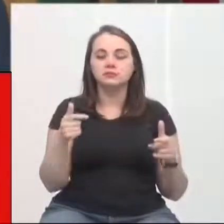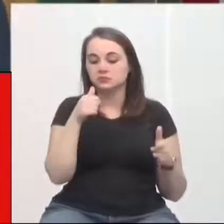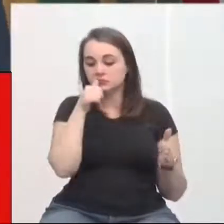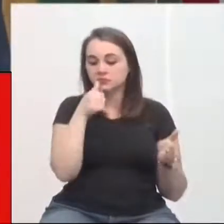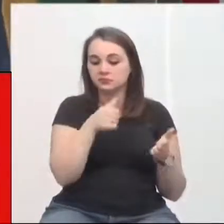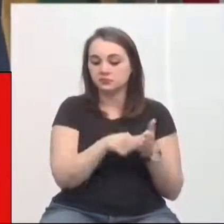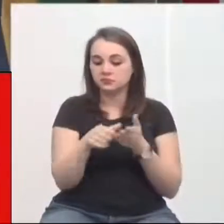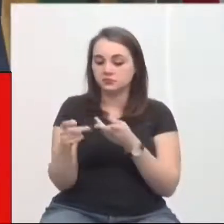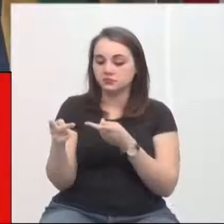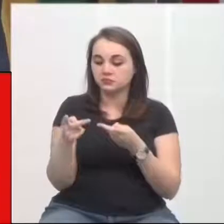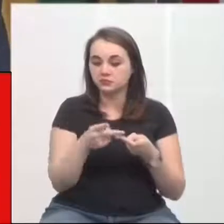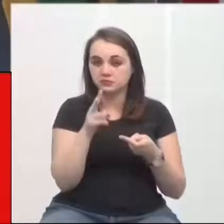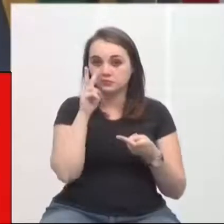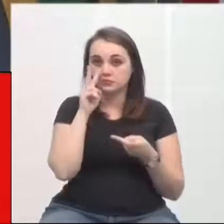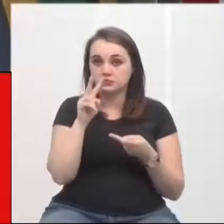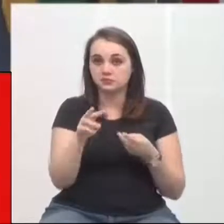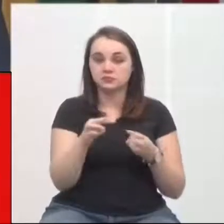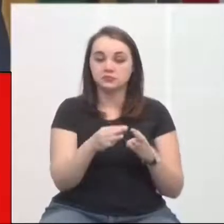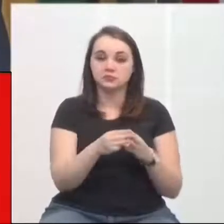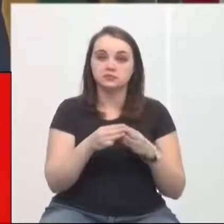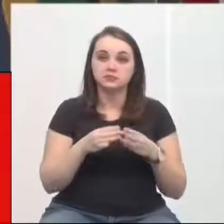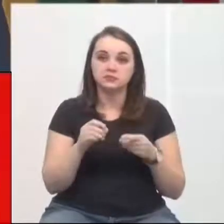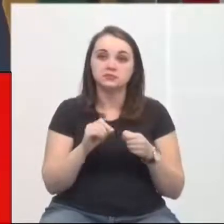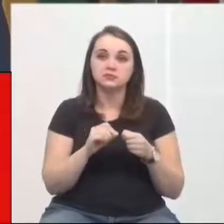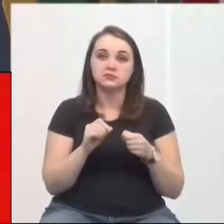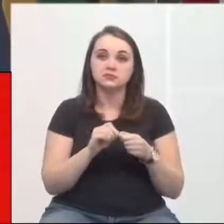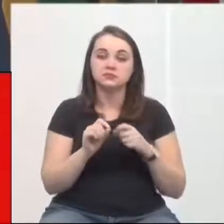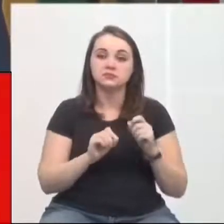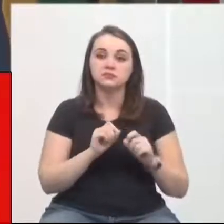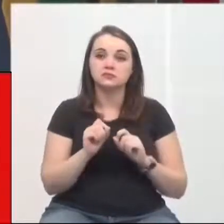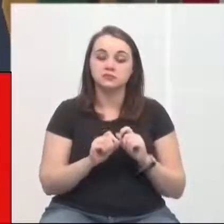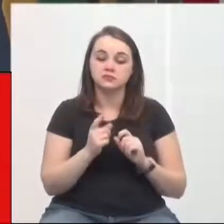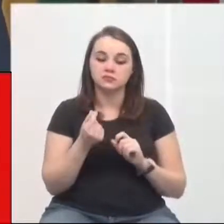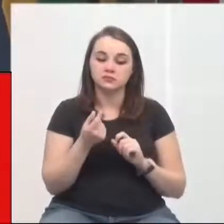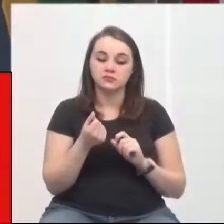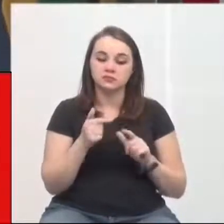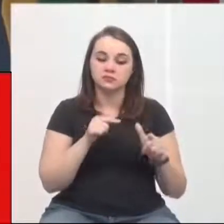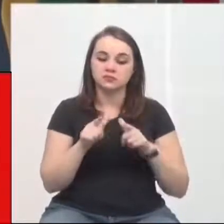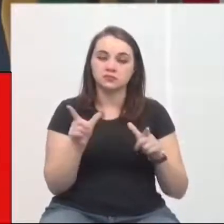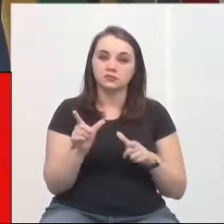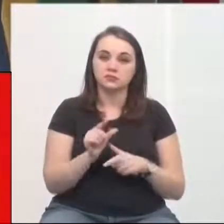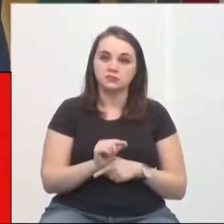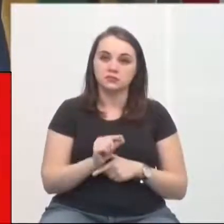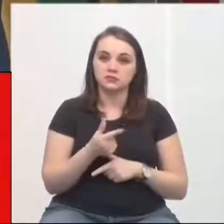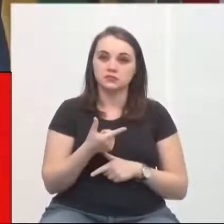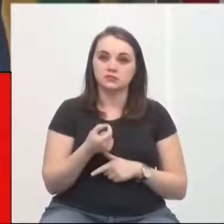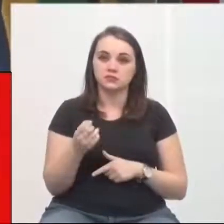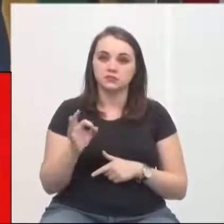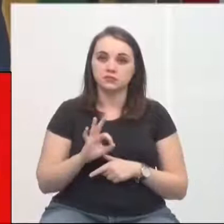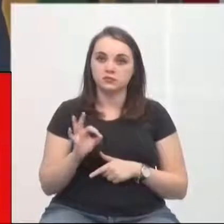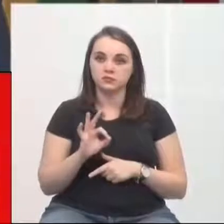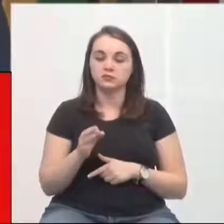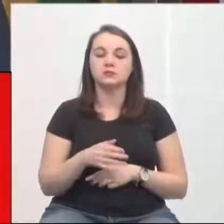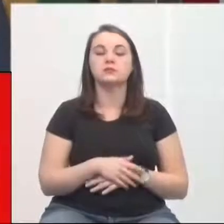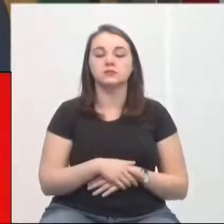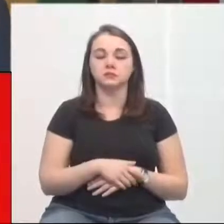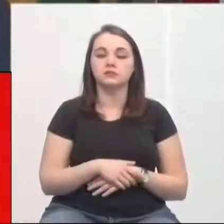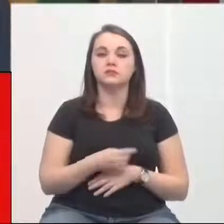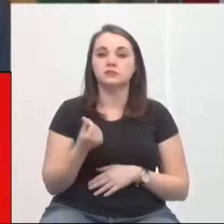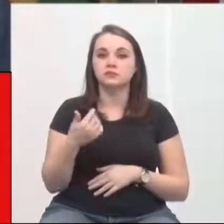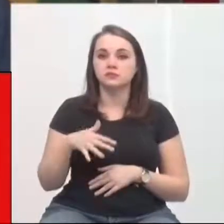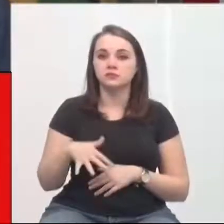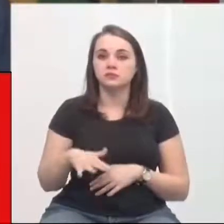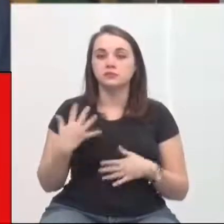detrimento da licitação, que faz abaixar os preços da obra em média 20% a 30%, vereador Ferrarese.